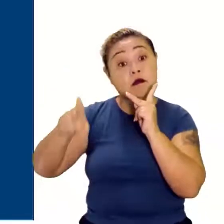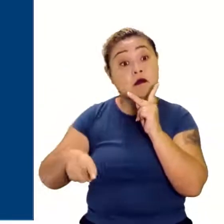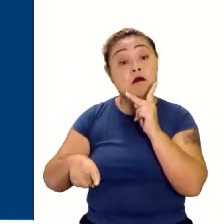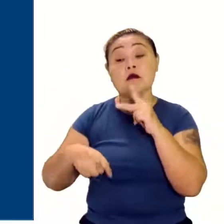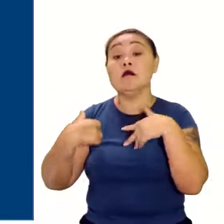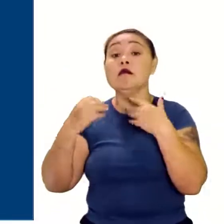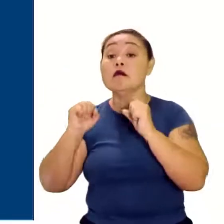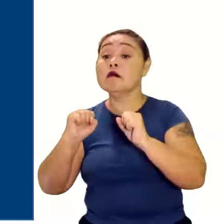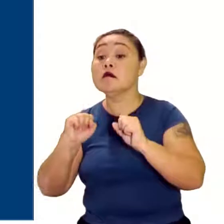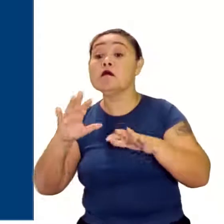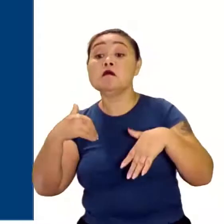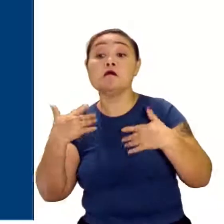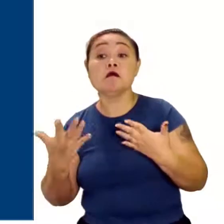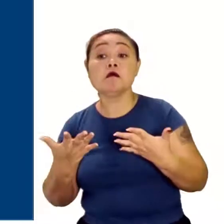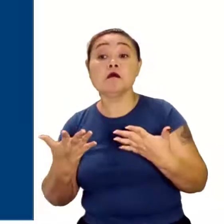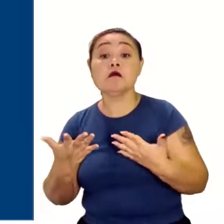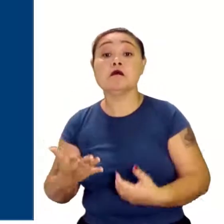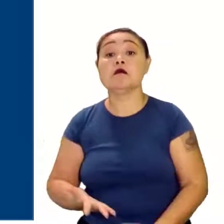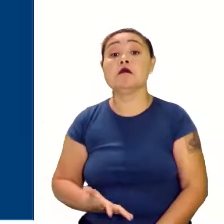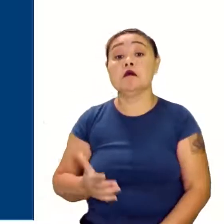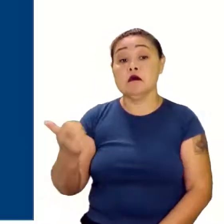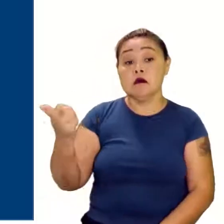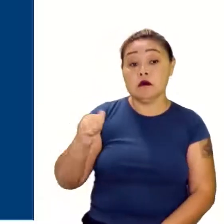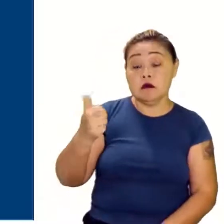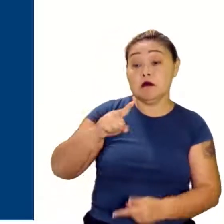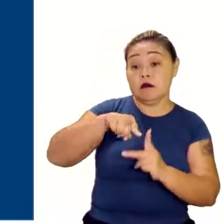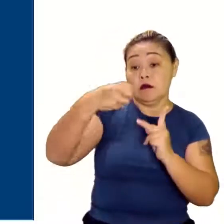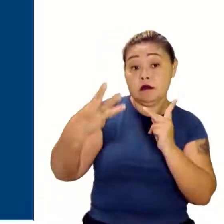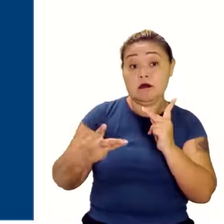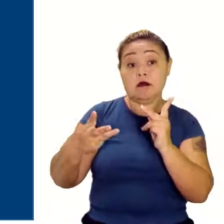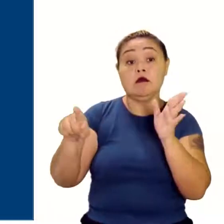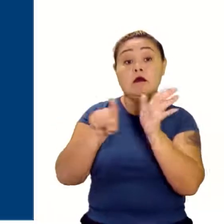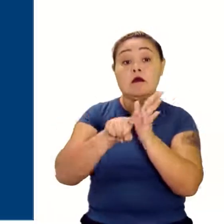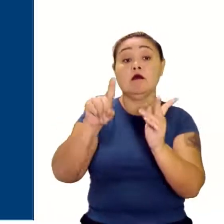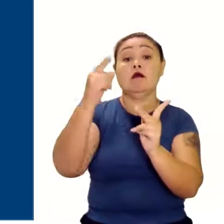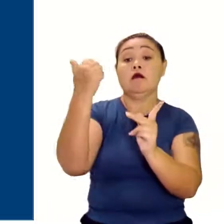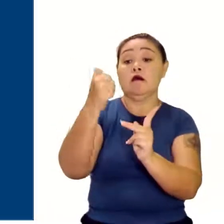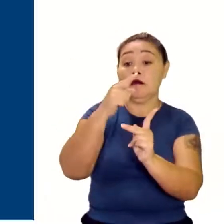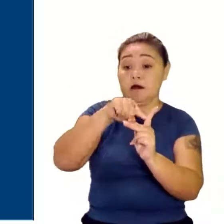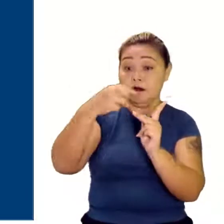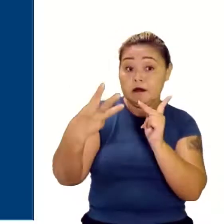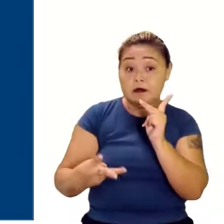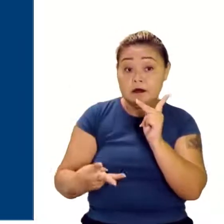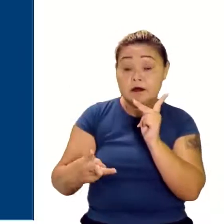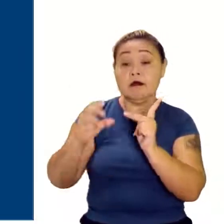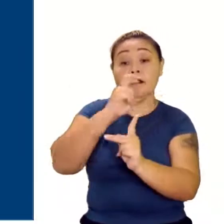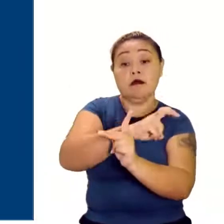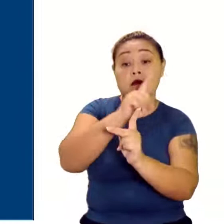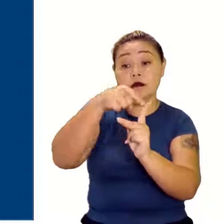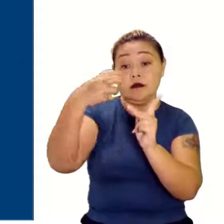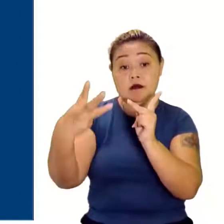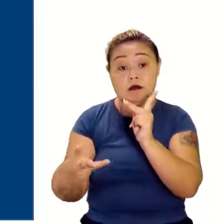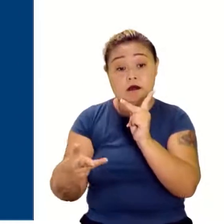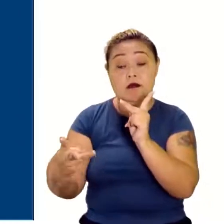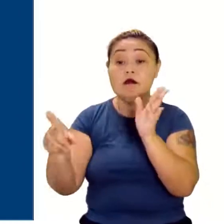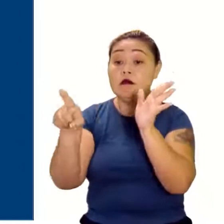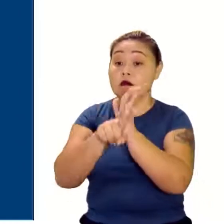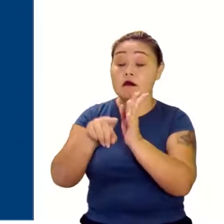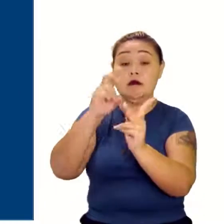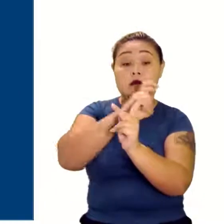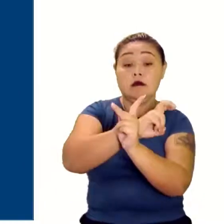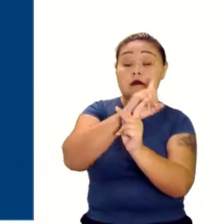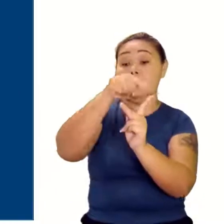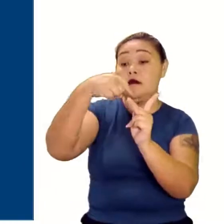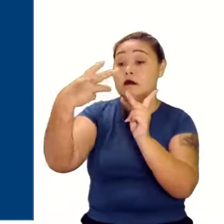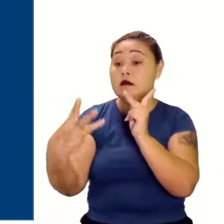3 pode ser 11 raiz de 3, menos 11 raiz de 3, 5 raiz de 3 ou